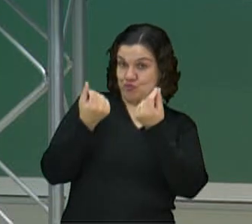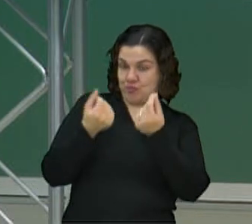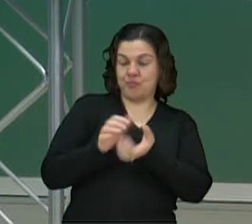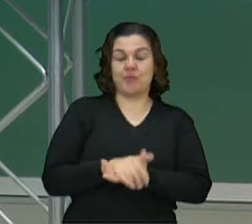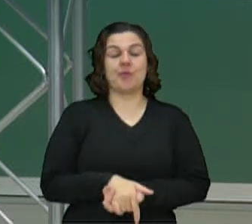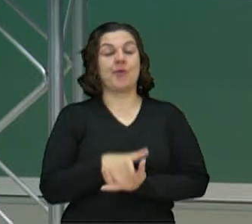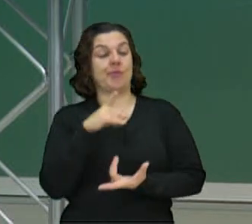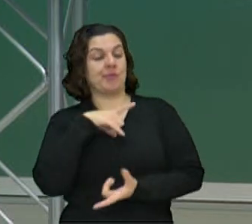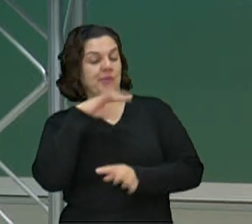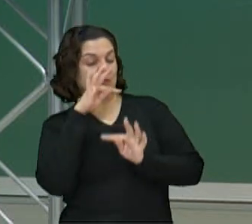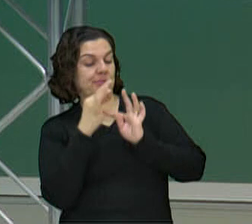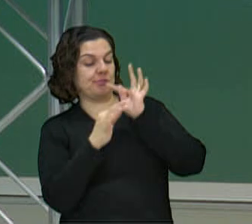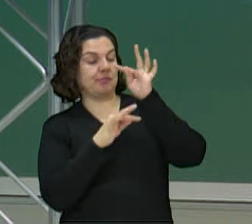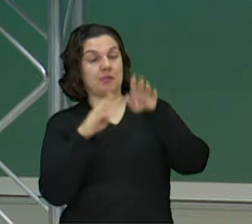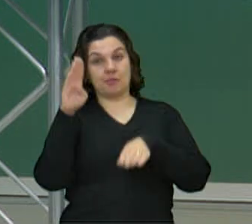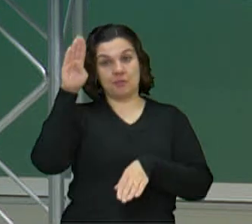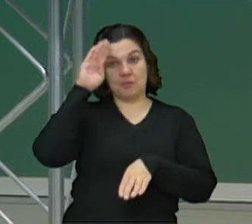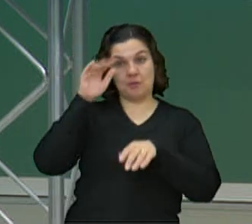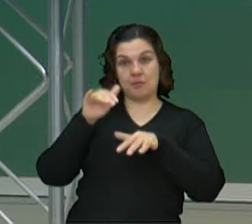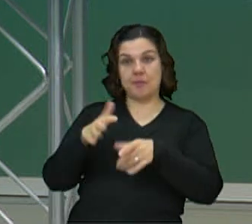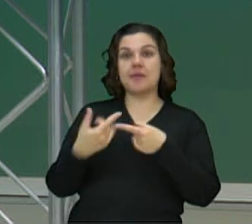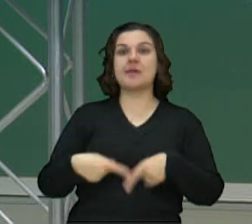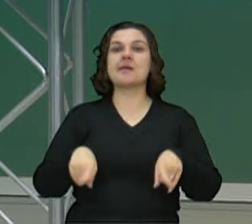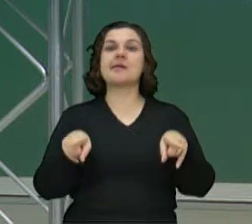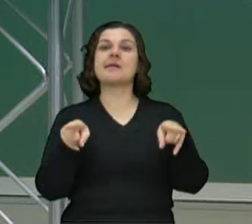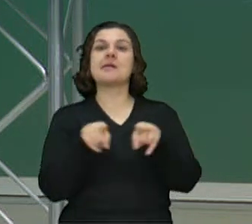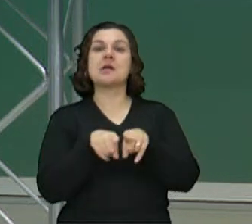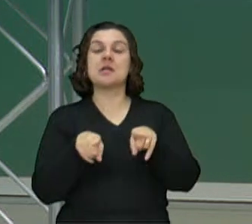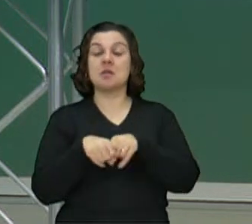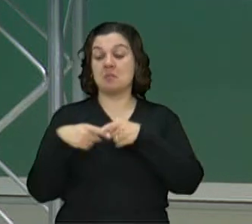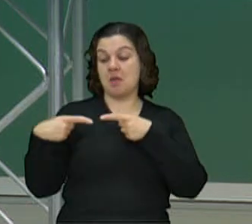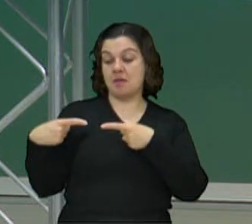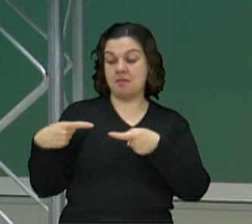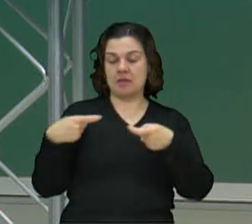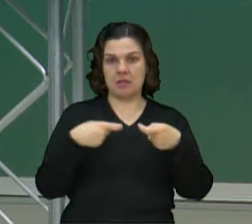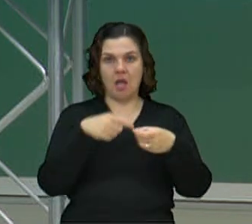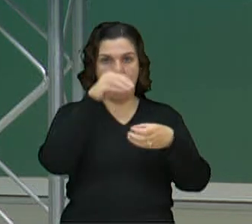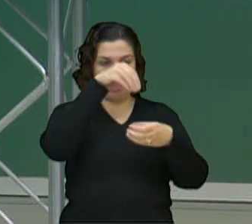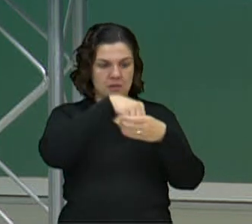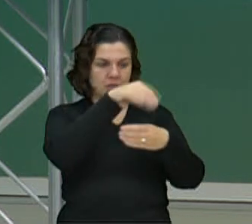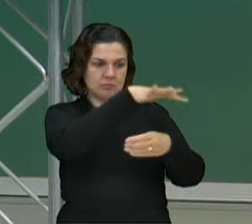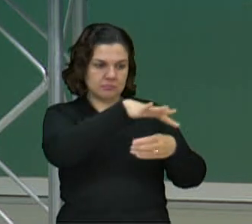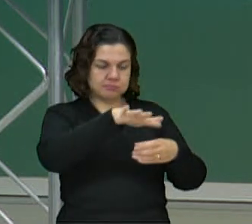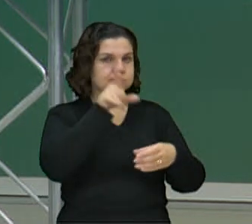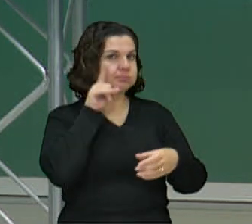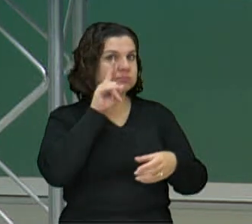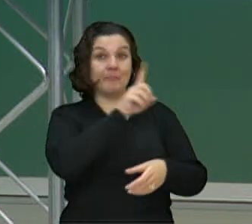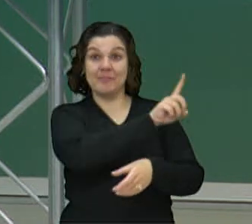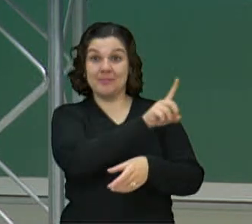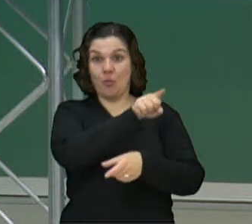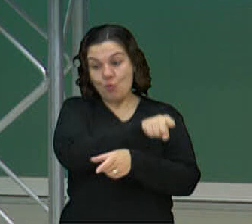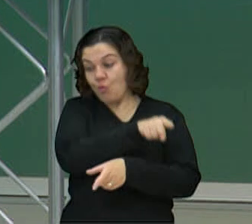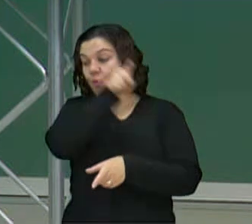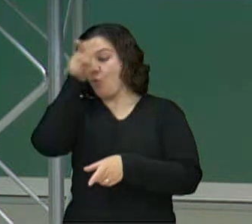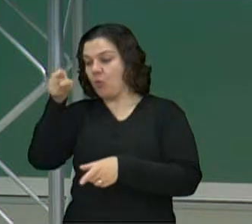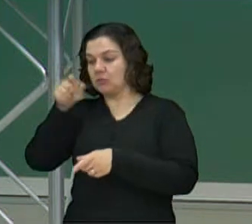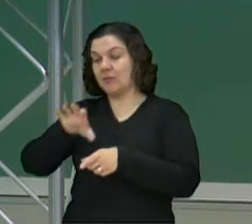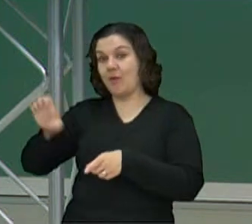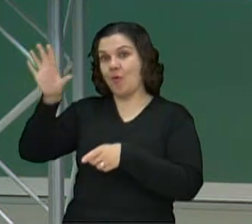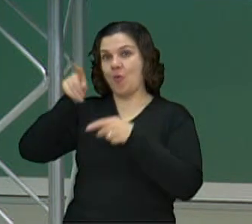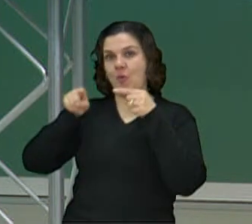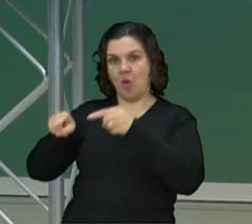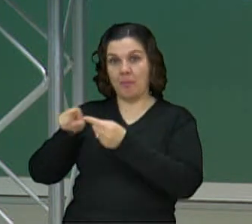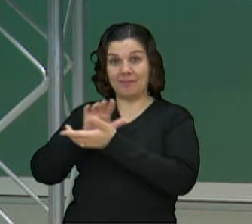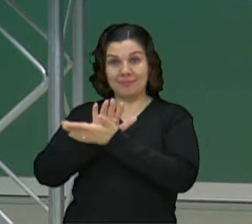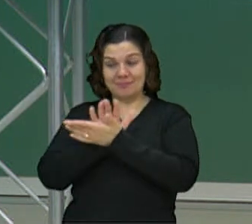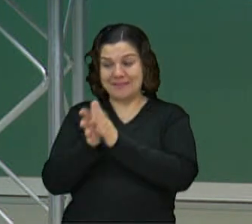com tecnologia militar e em lutas que não aconteciam no território dos Estados Unidos. Então não havia destruição de